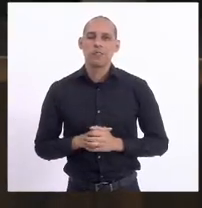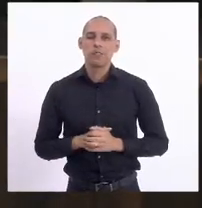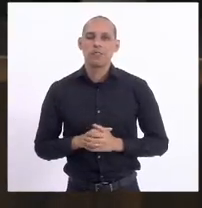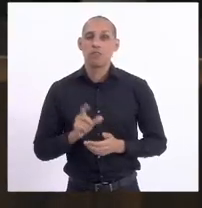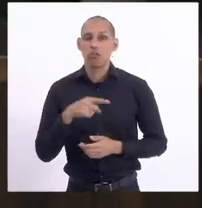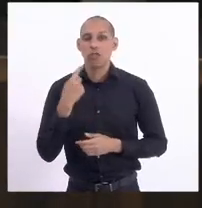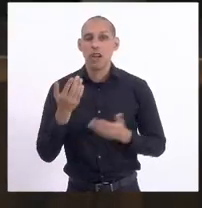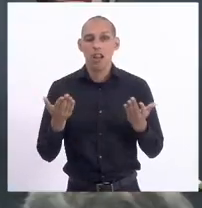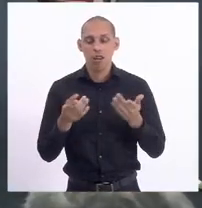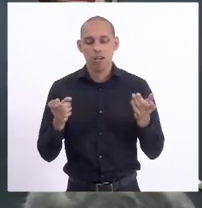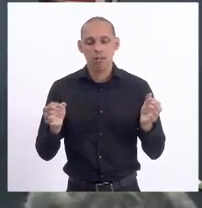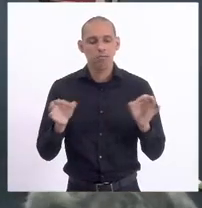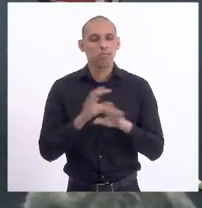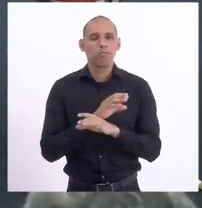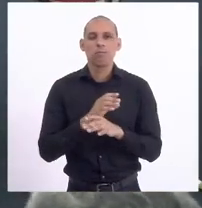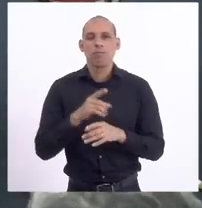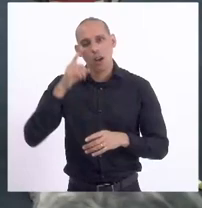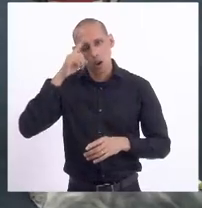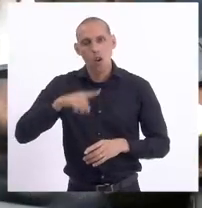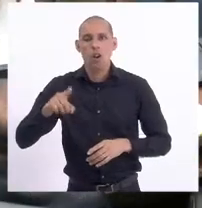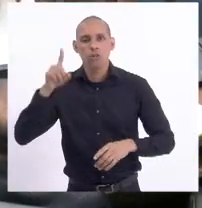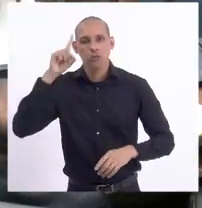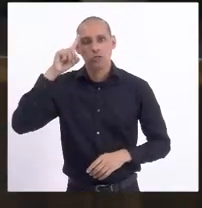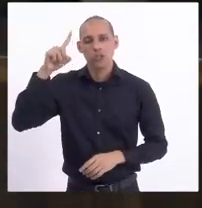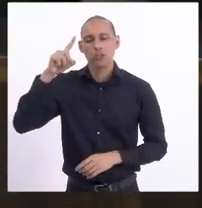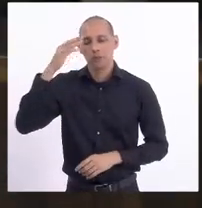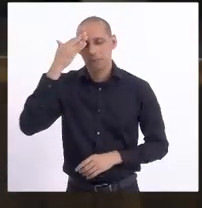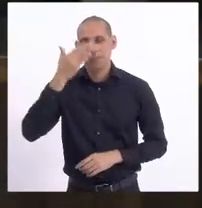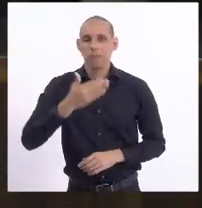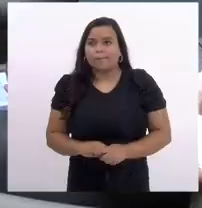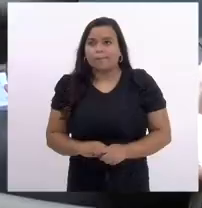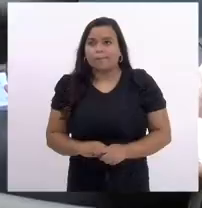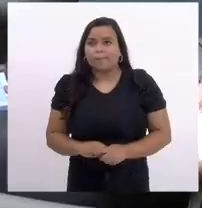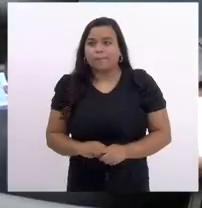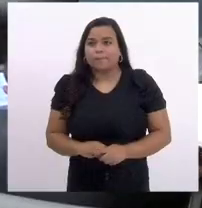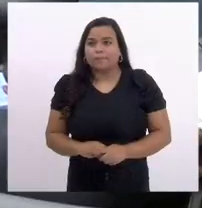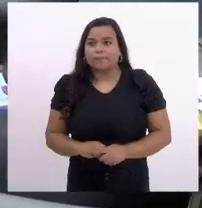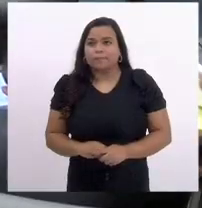estamos dando por encerrada a ordem do dia. Obrigado.